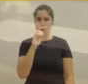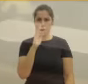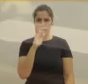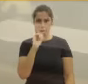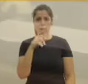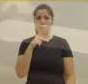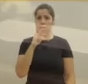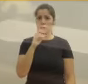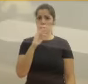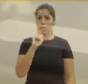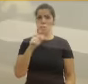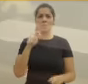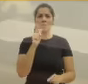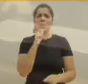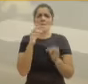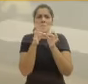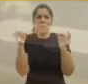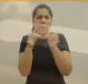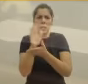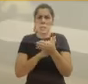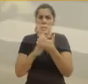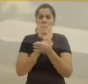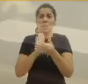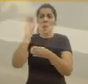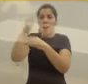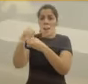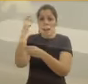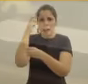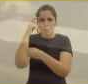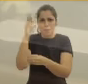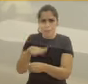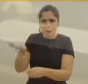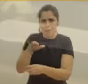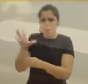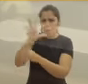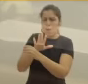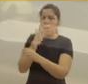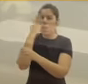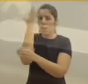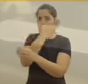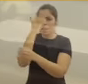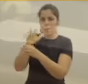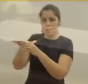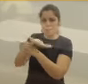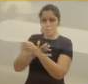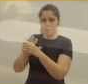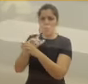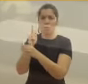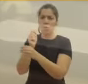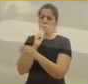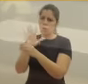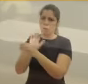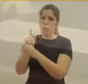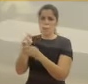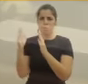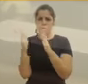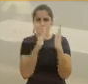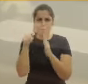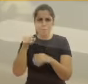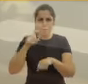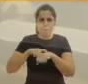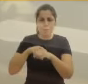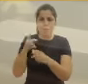portátil, sem fios, que é colocado na cabeça da criança de uma forma indolor e não invasiva. E durante